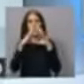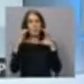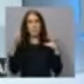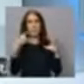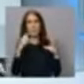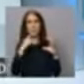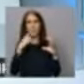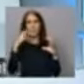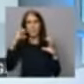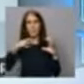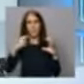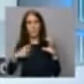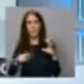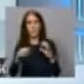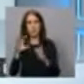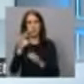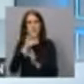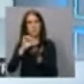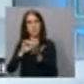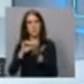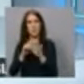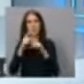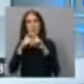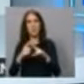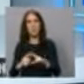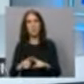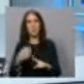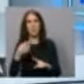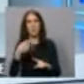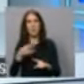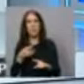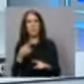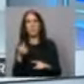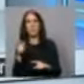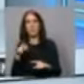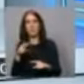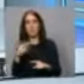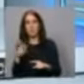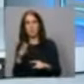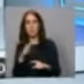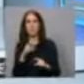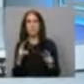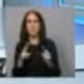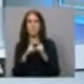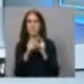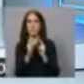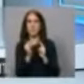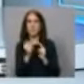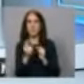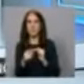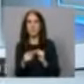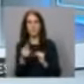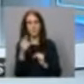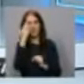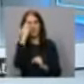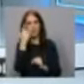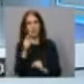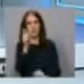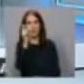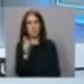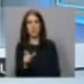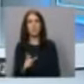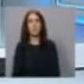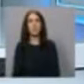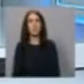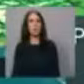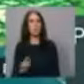Central. Amsterdão com 9 graus, Berna com 11, Paris com 12 graus Celsius. São estas as previsões, Carlos. Sem alterações significativas até